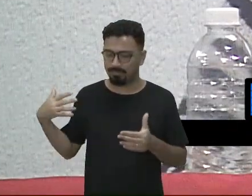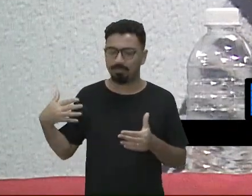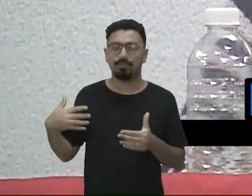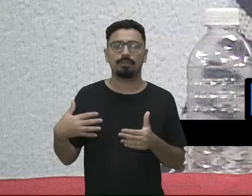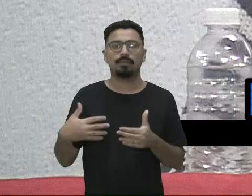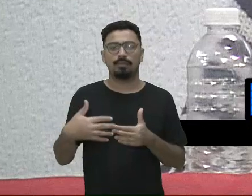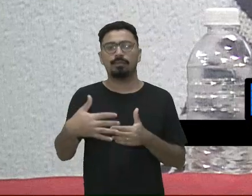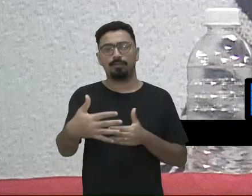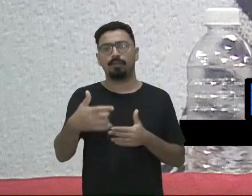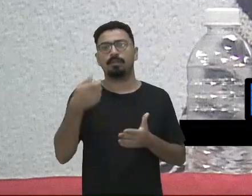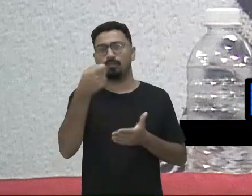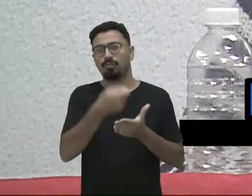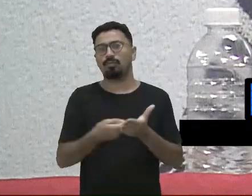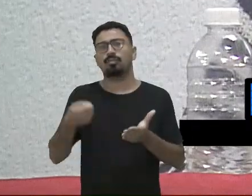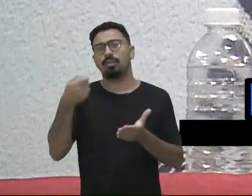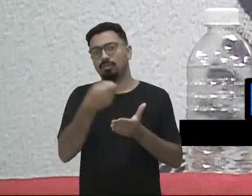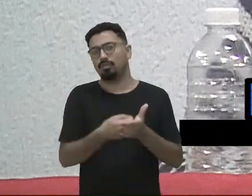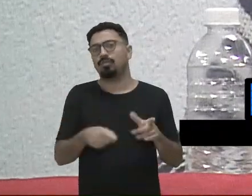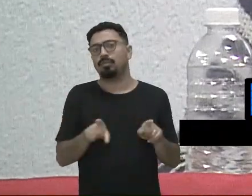por muita luta